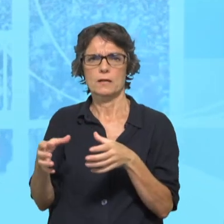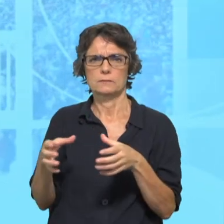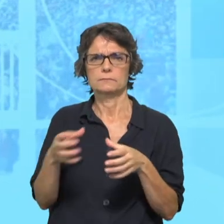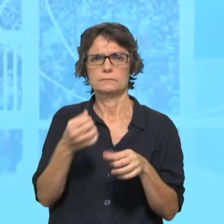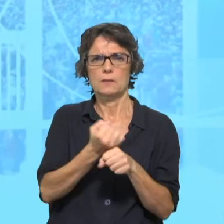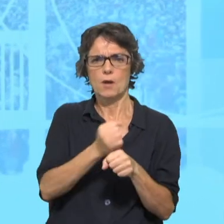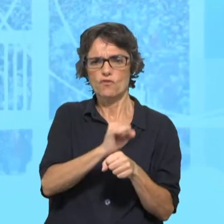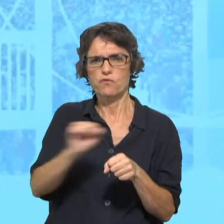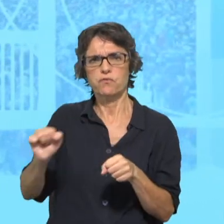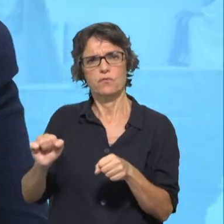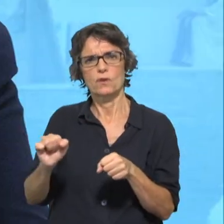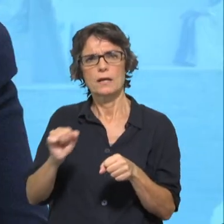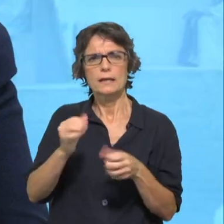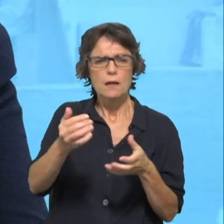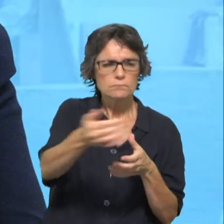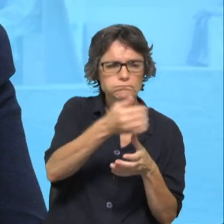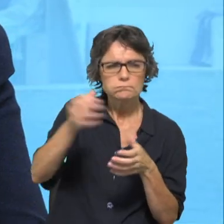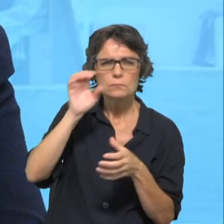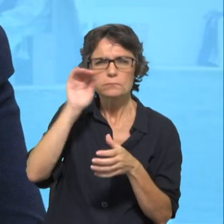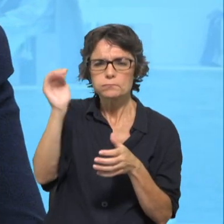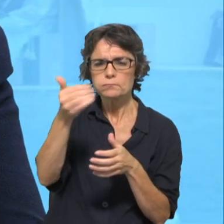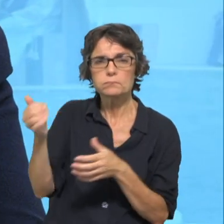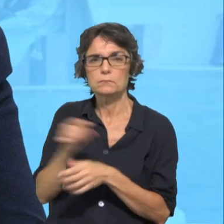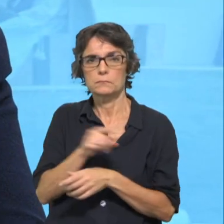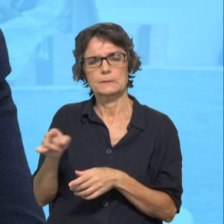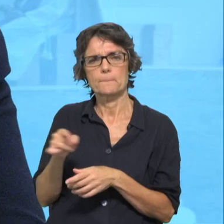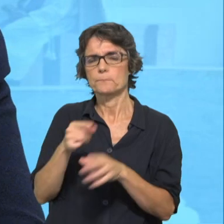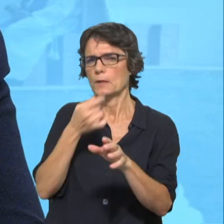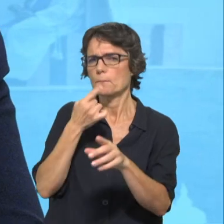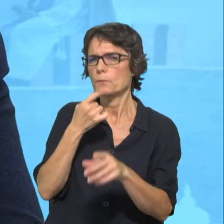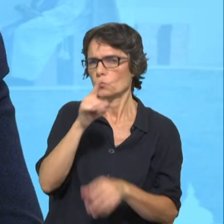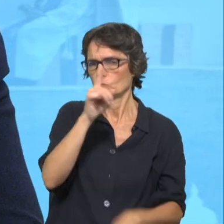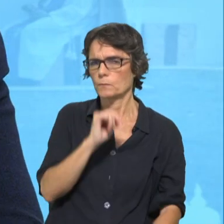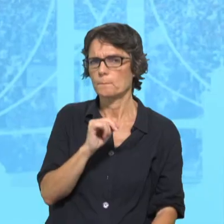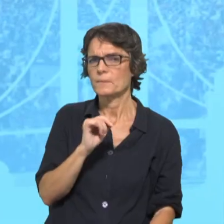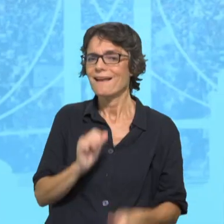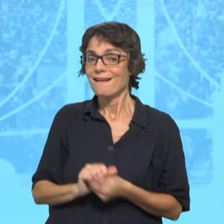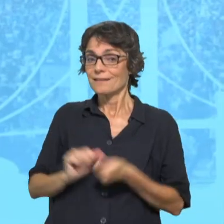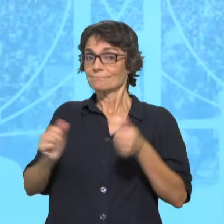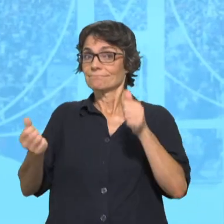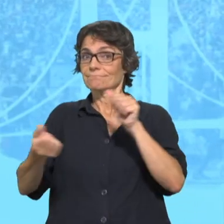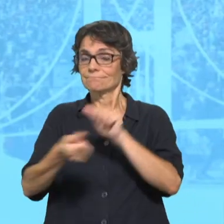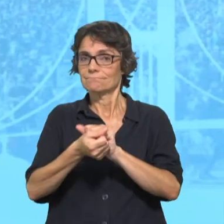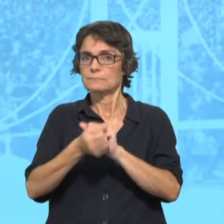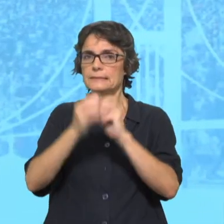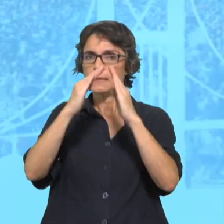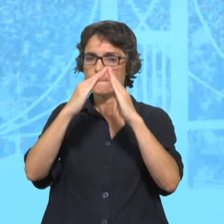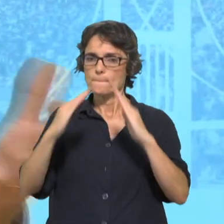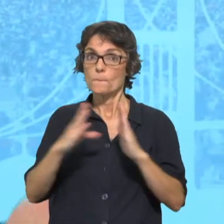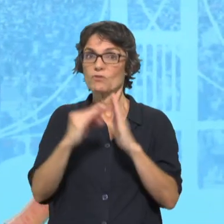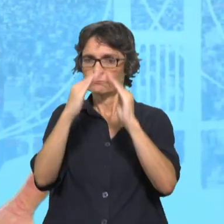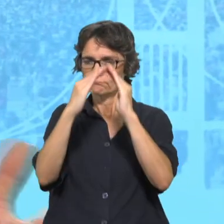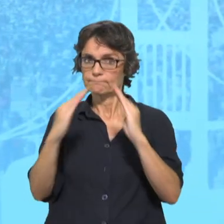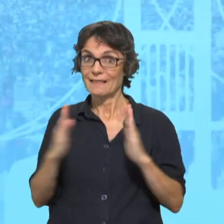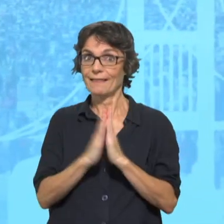escuta constante, sente Alfreda Ferreira Fonseca que esta transformação do modelo piramidal em processos, em estruturas